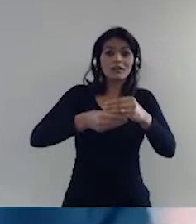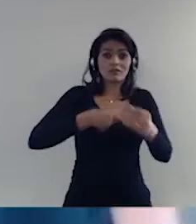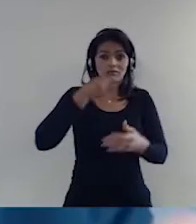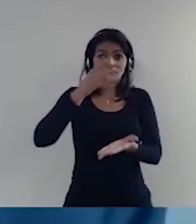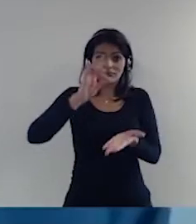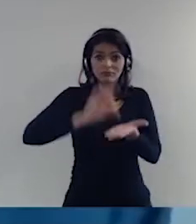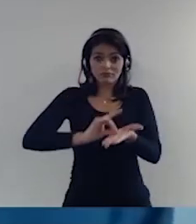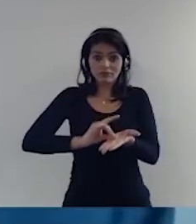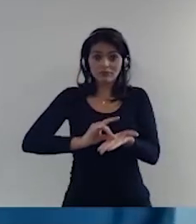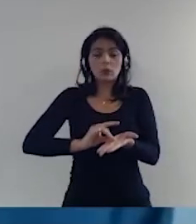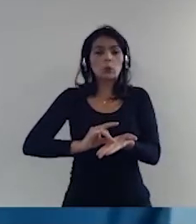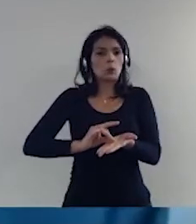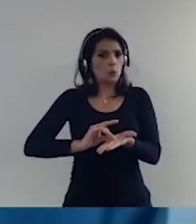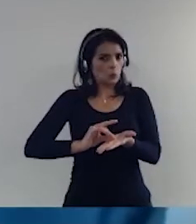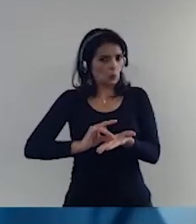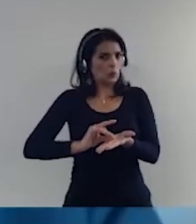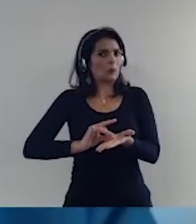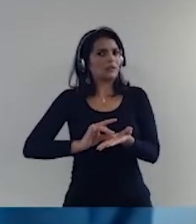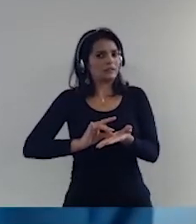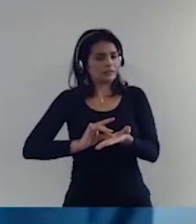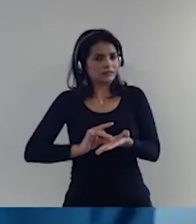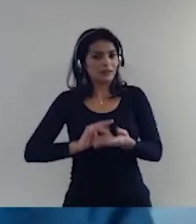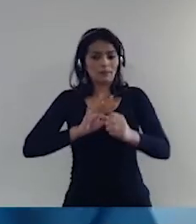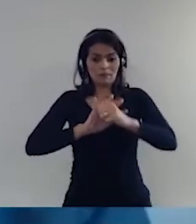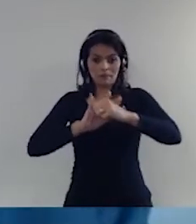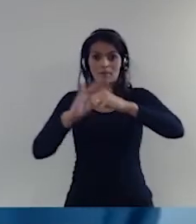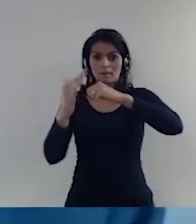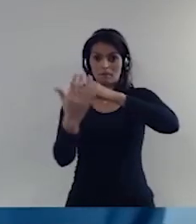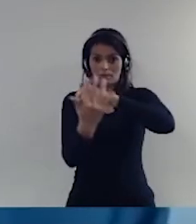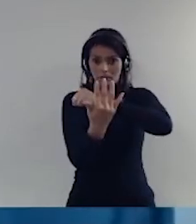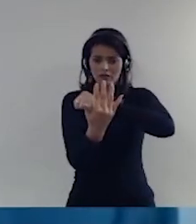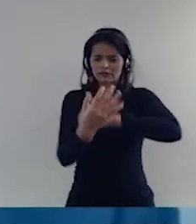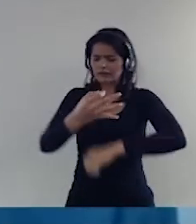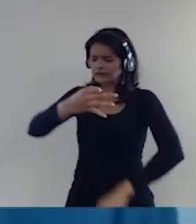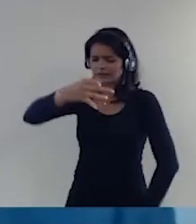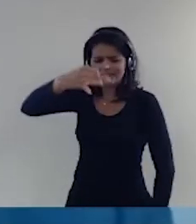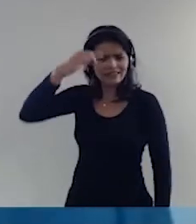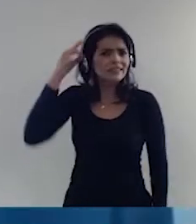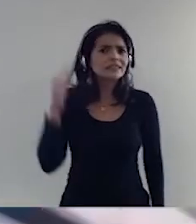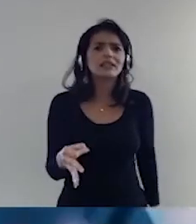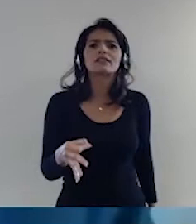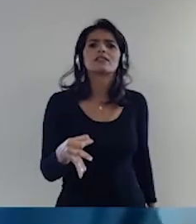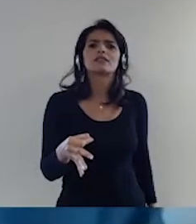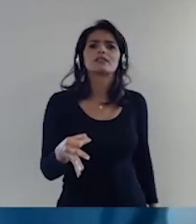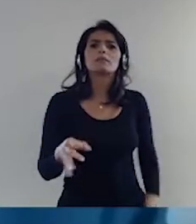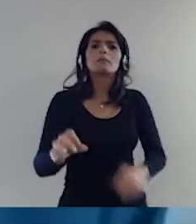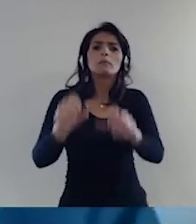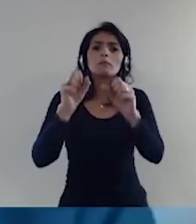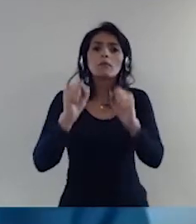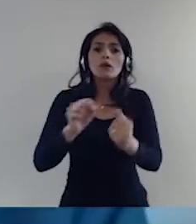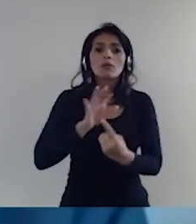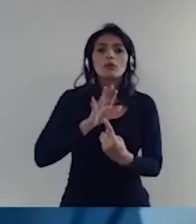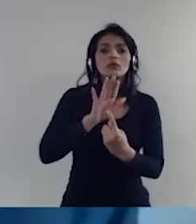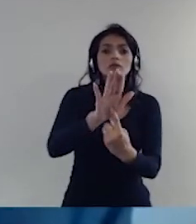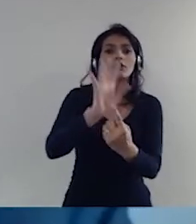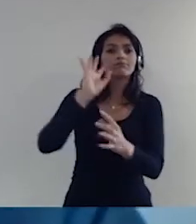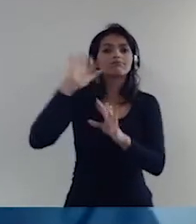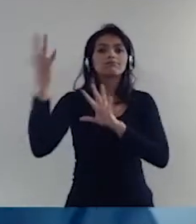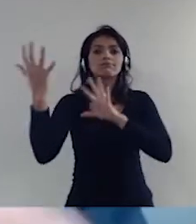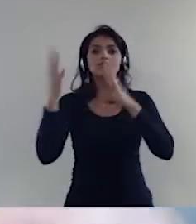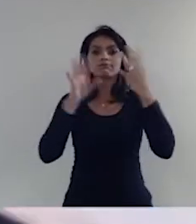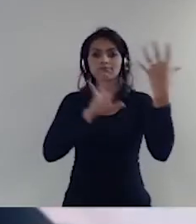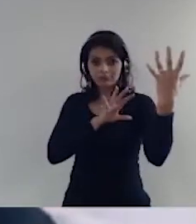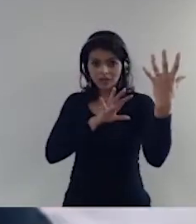fato, potencialmente, a pandemia, não há a menor dúvida, ela pode se revelar um evento de força